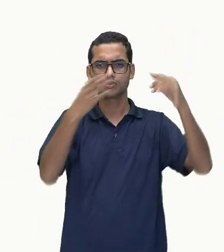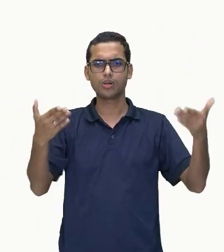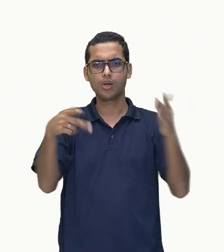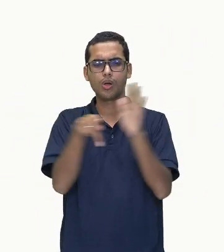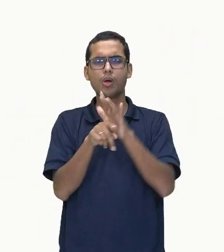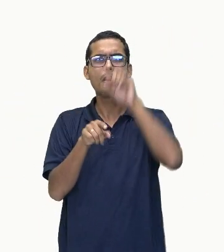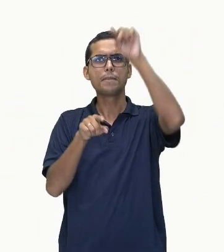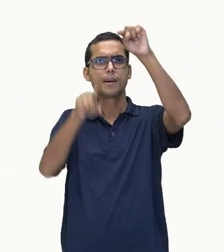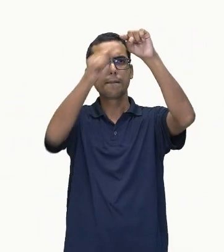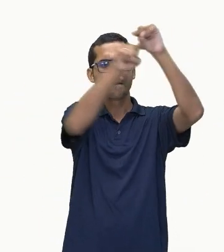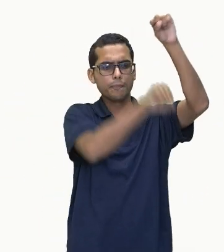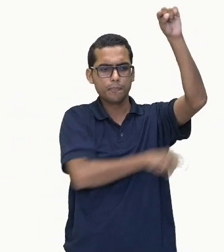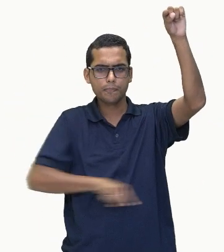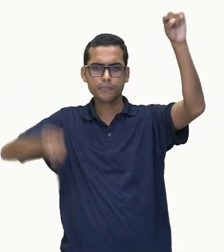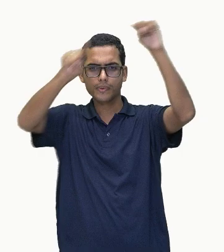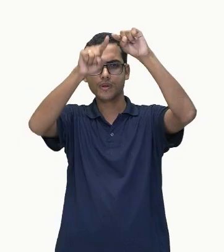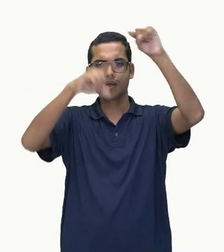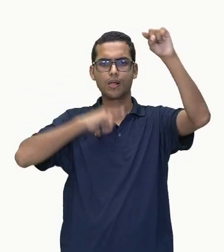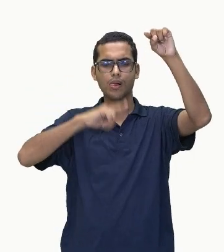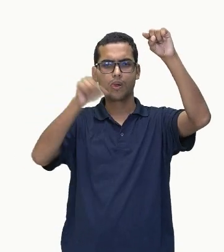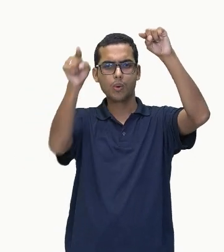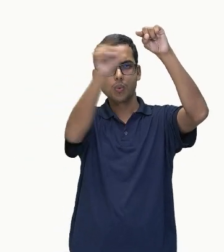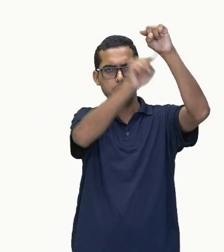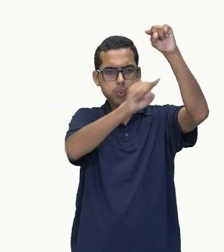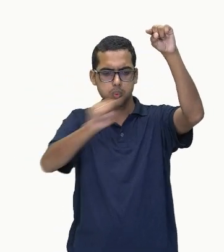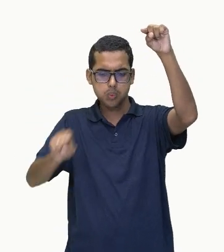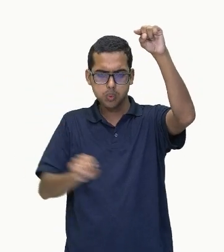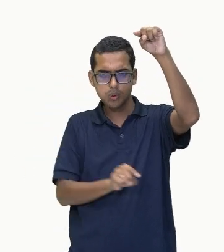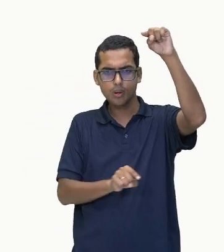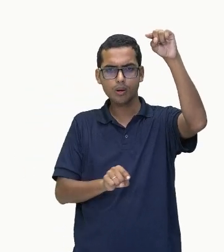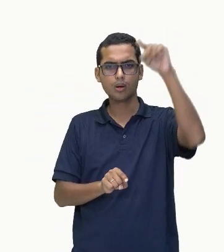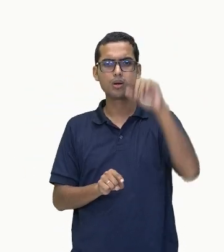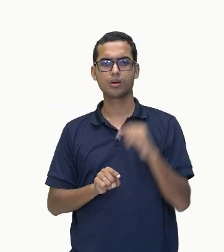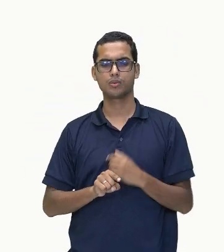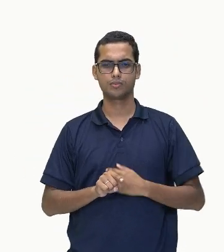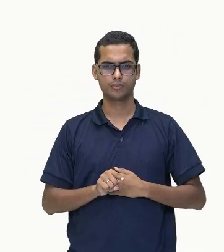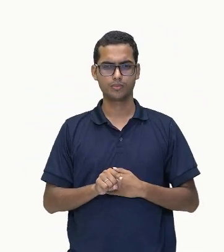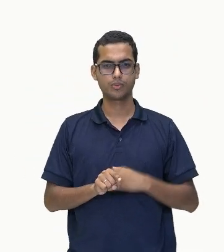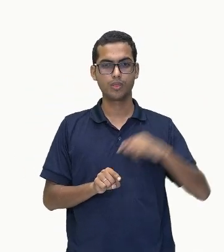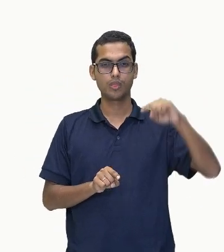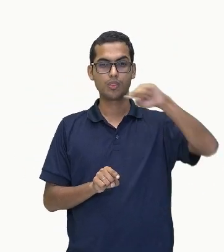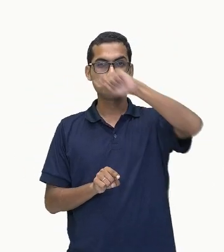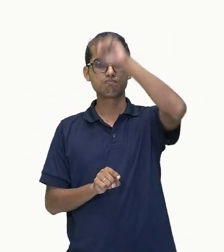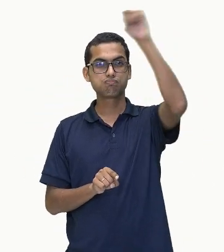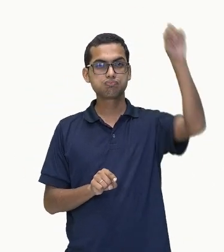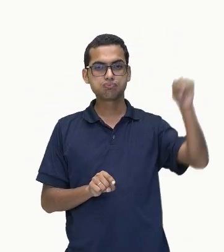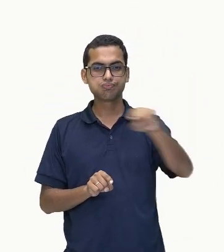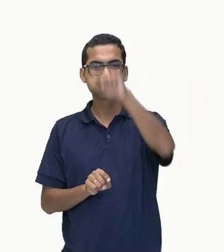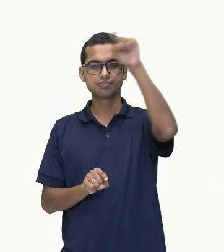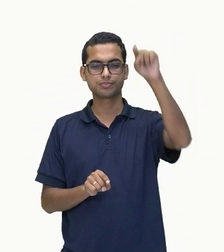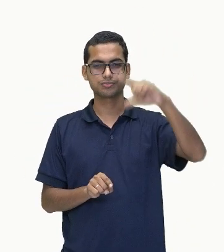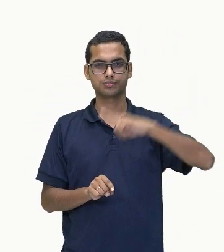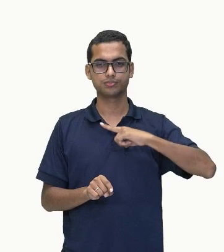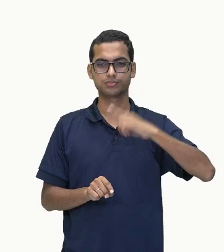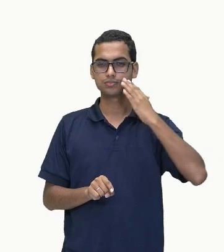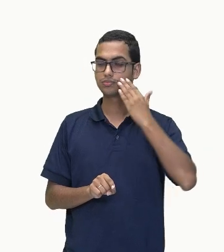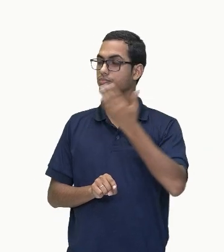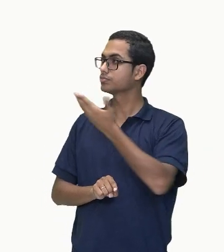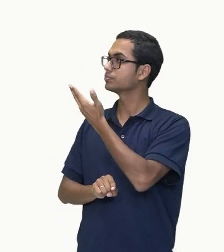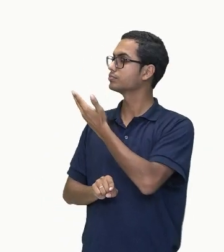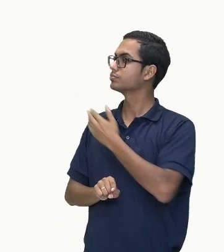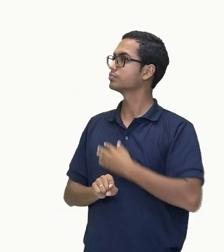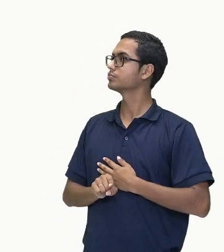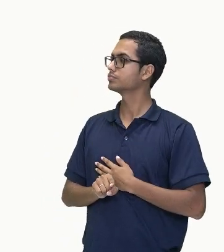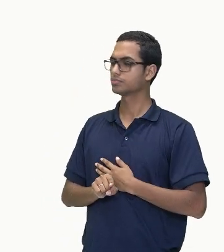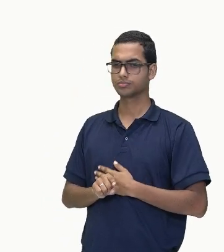essa circunferência aí. Olha só. Vou fazer a mão livre aqui, tá? Só para a gente ter uma ideia. Viram só? Temos